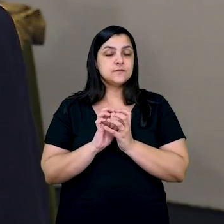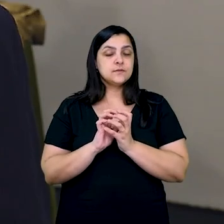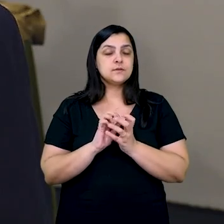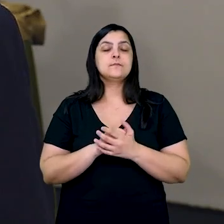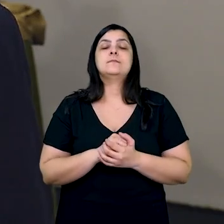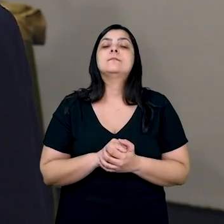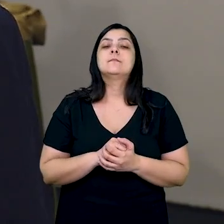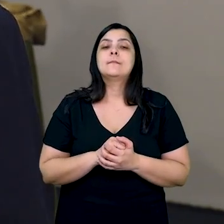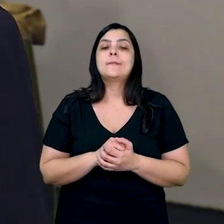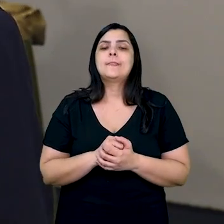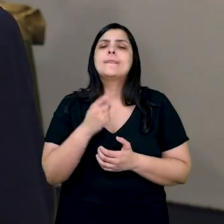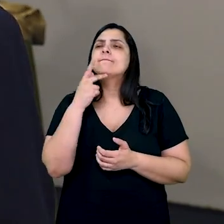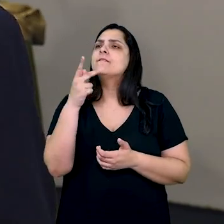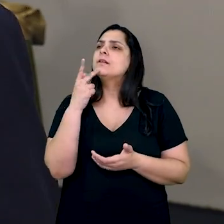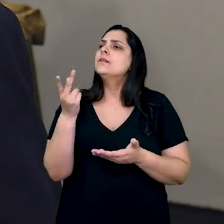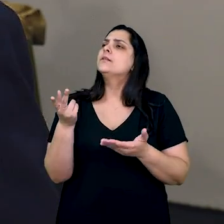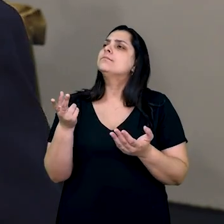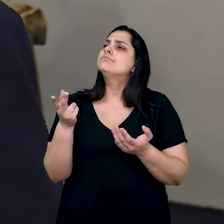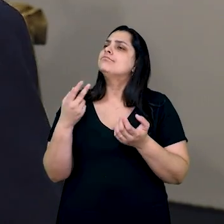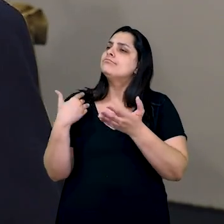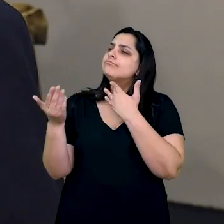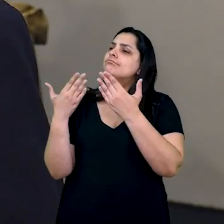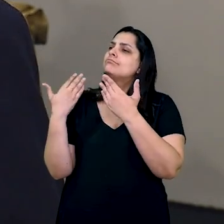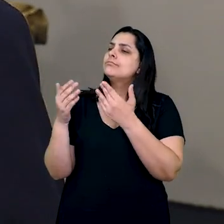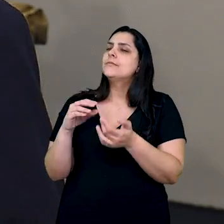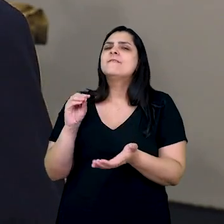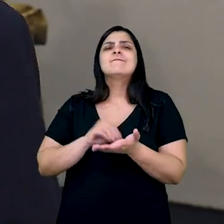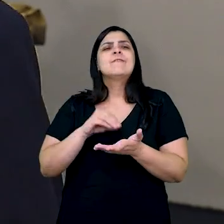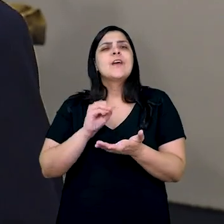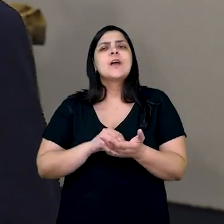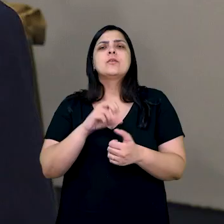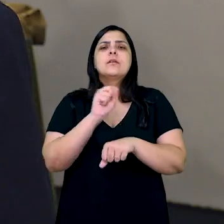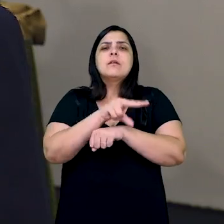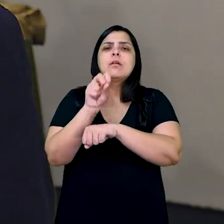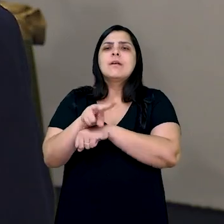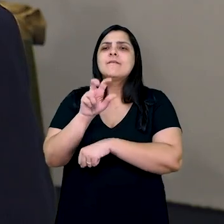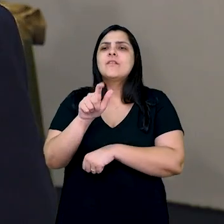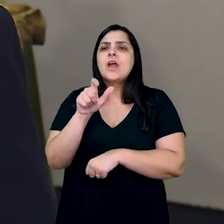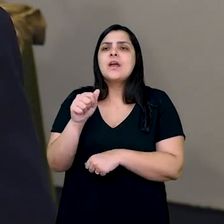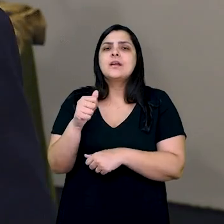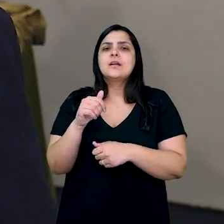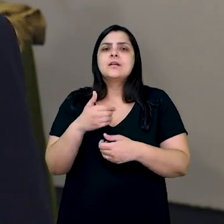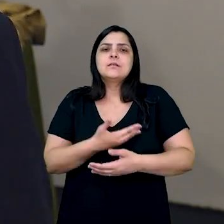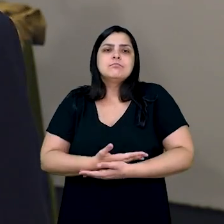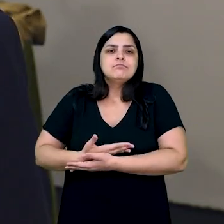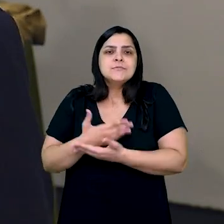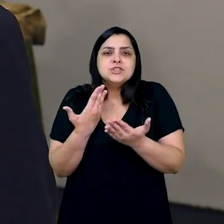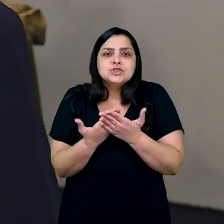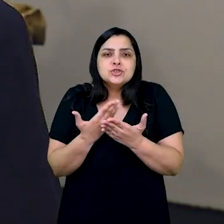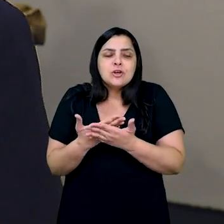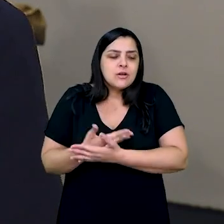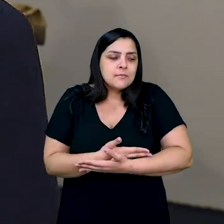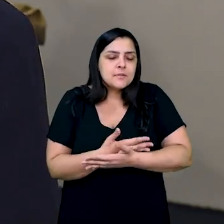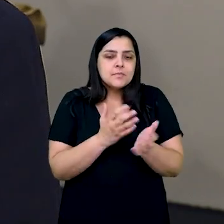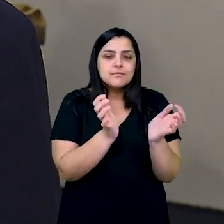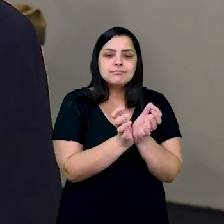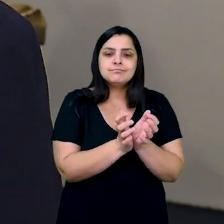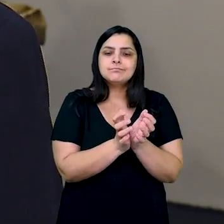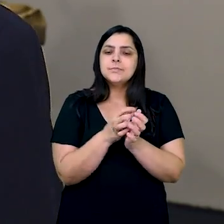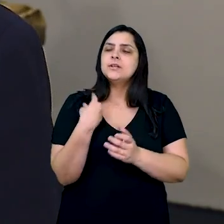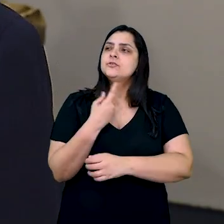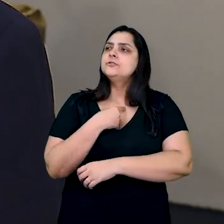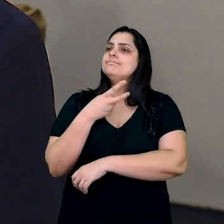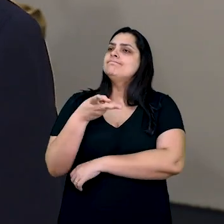Recife, falando sobre a falta de vagas nas creches na nossa cidade. Então, a partir